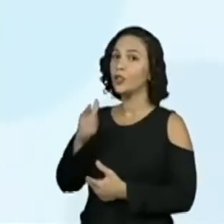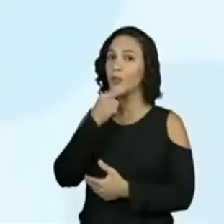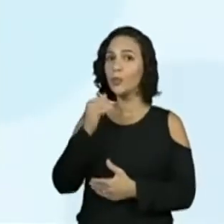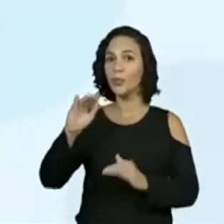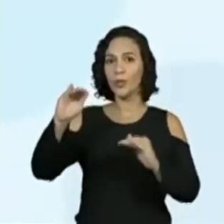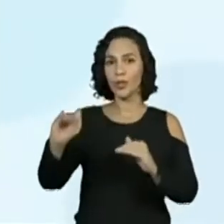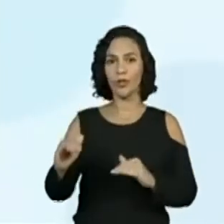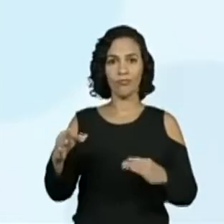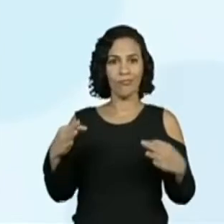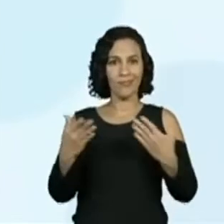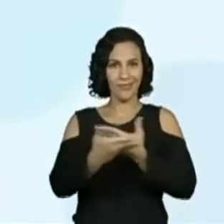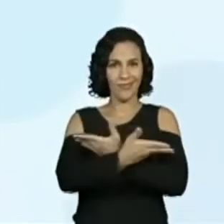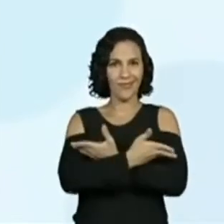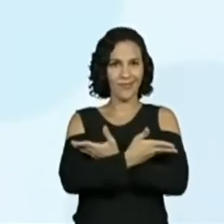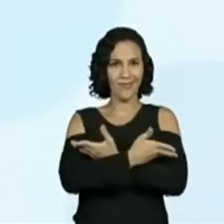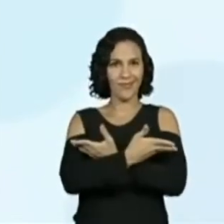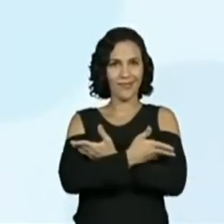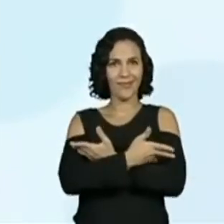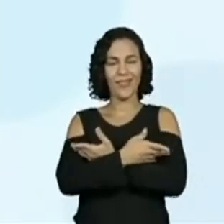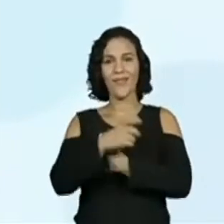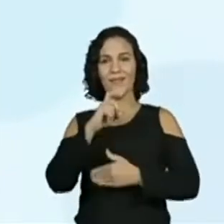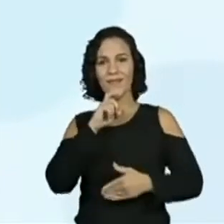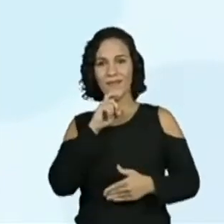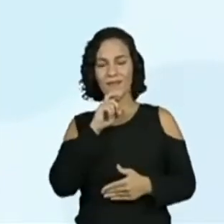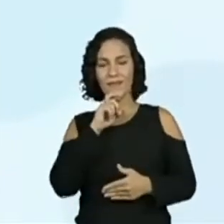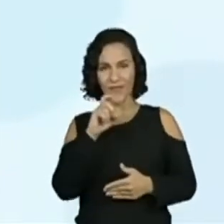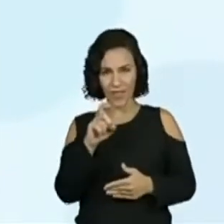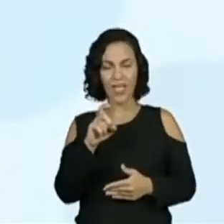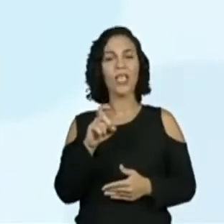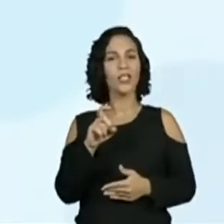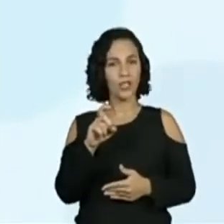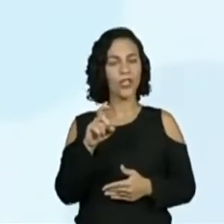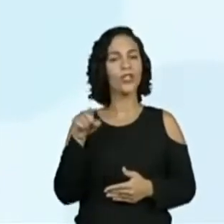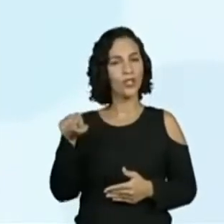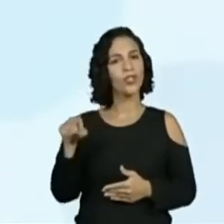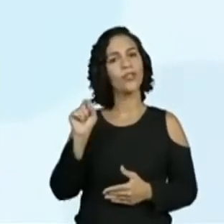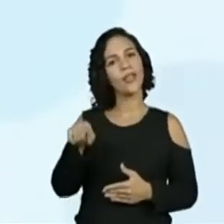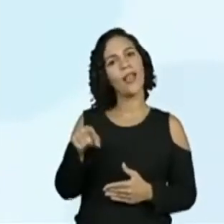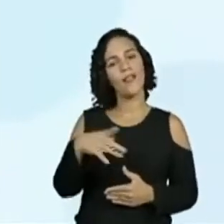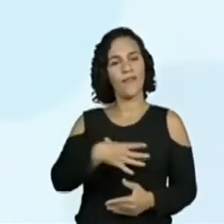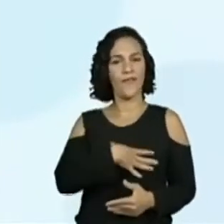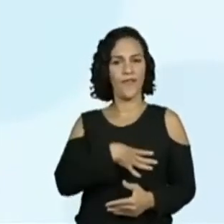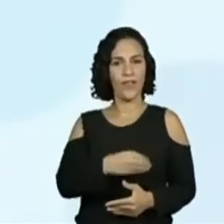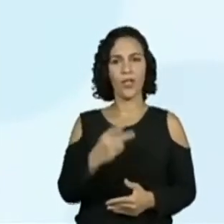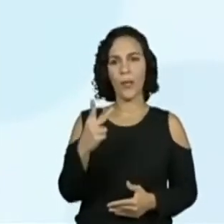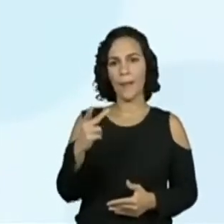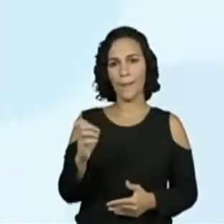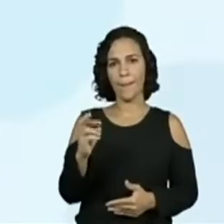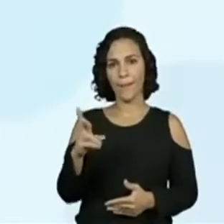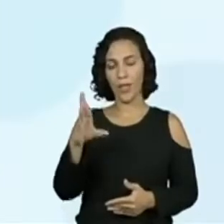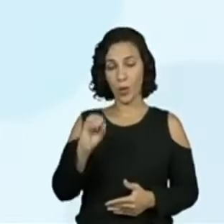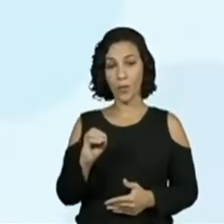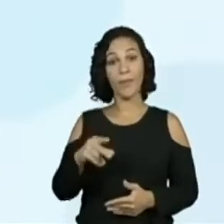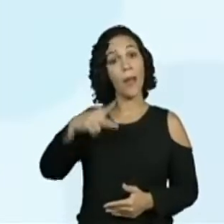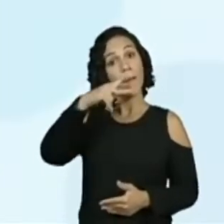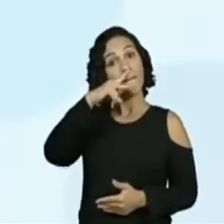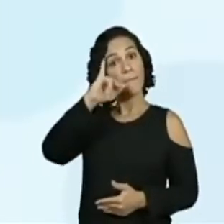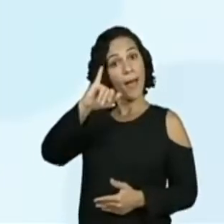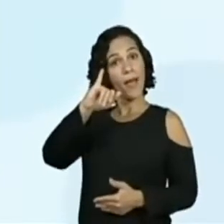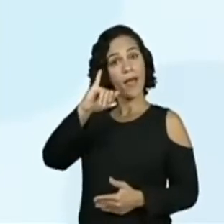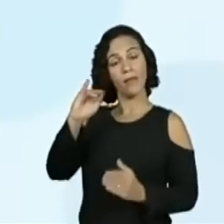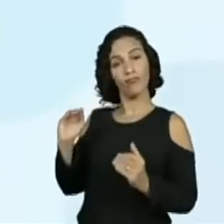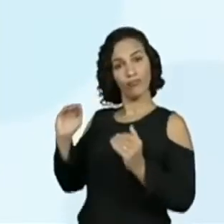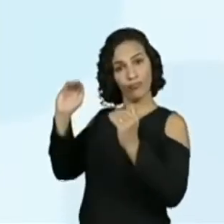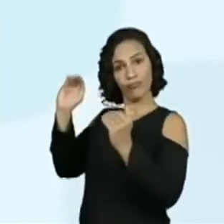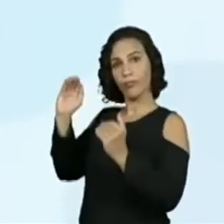identificar que... Não, desculpa, o filho Pedro é certo, o João Gabriel. Tá certo. Tá certo? E, ao mesmo tempo, um momento importante entre